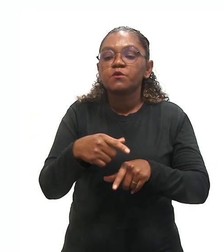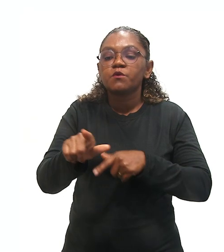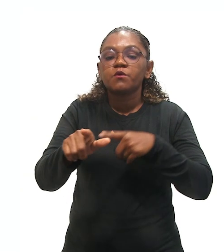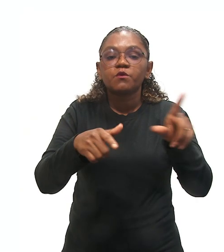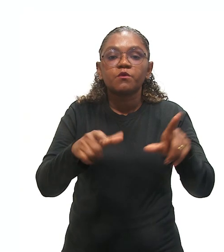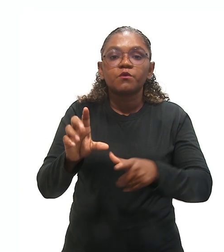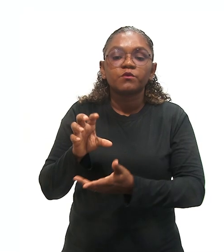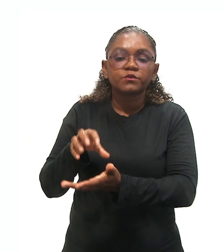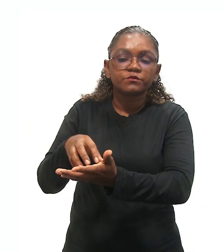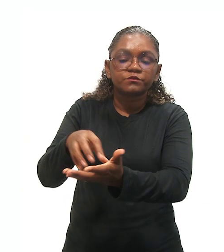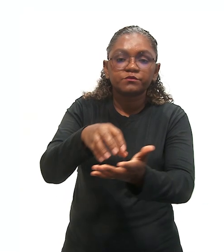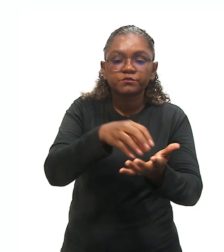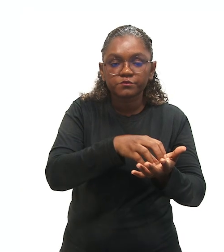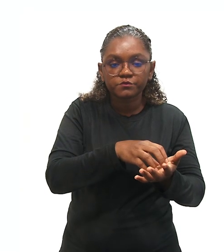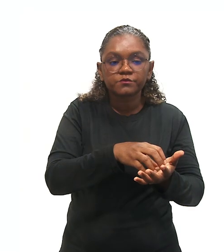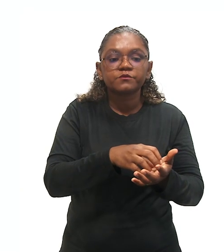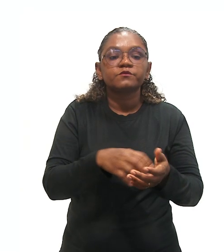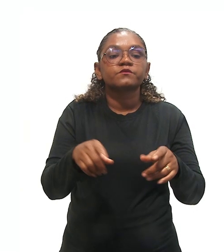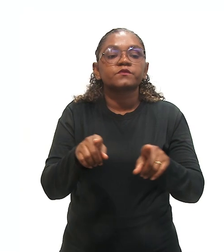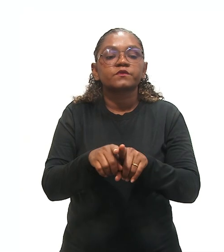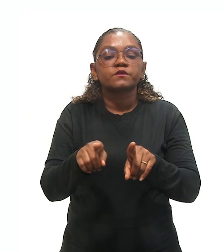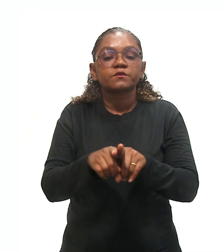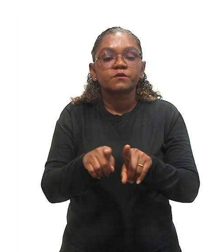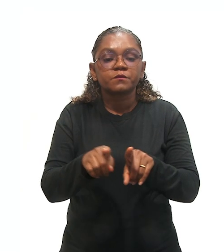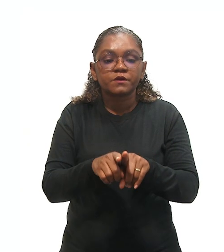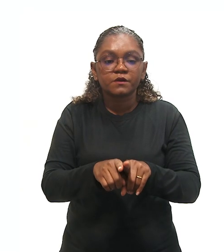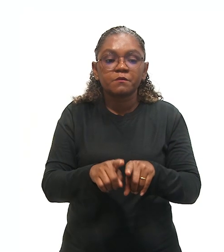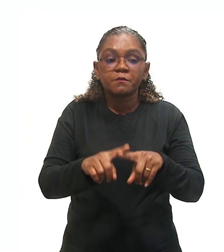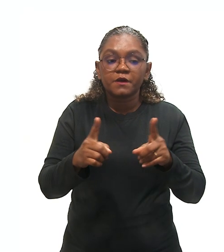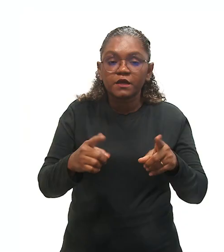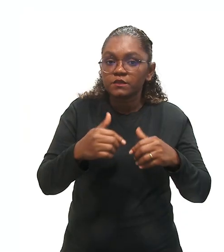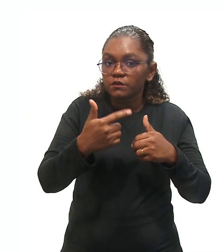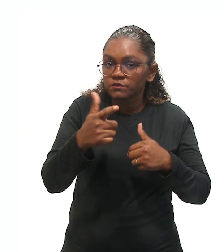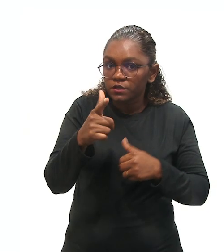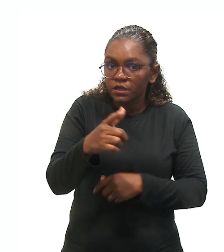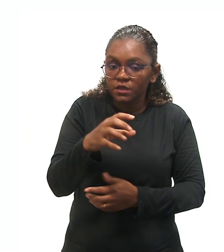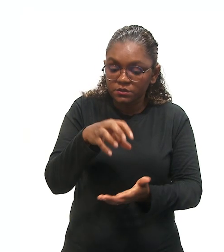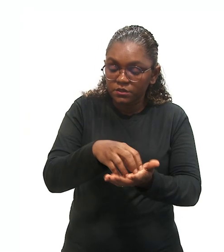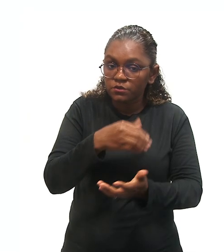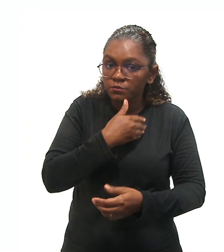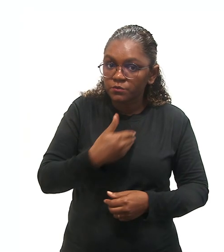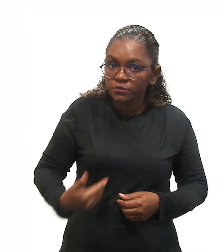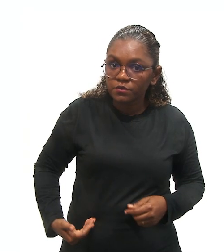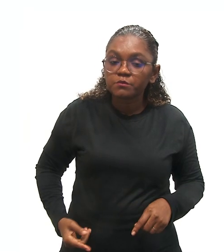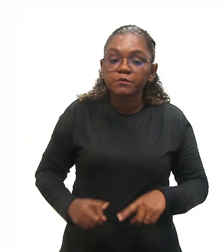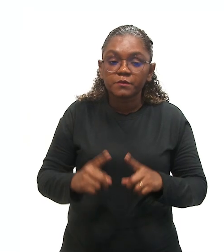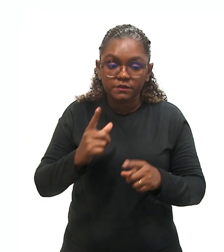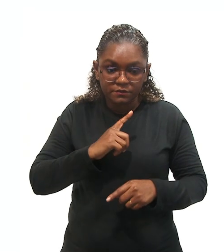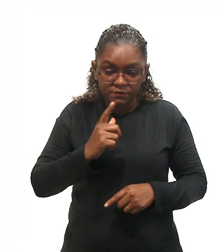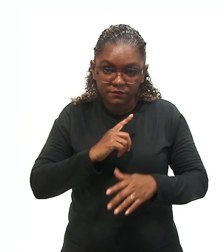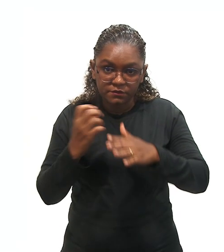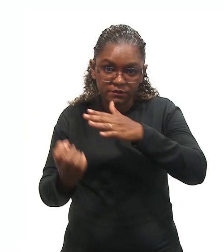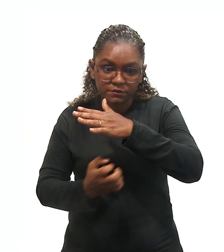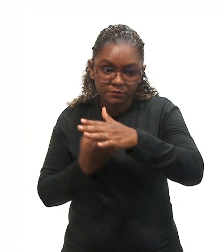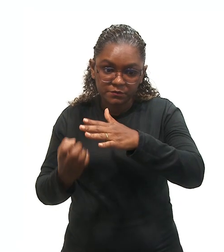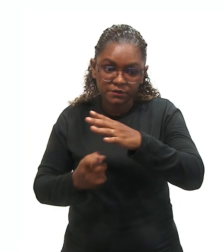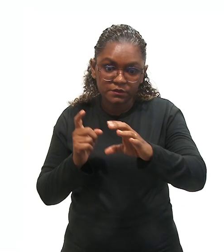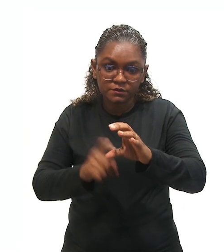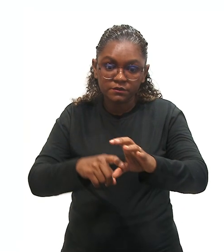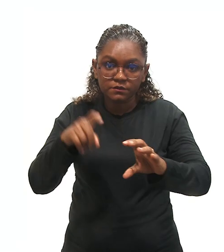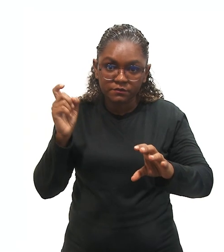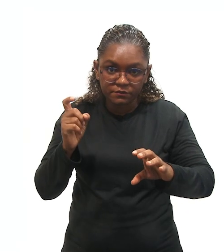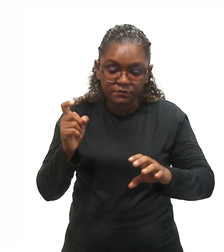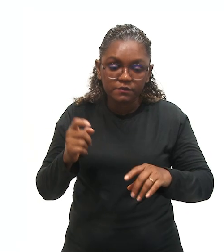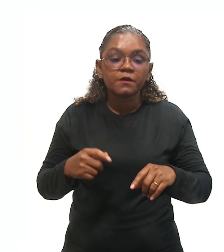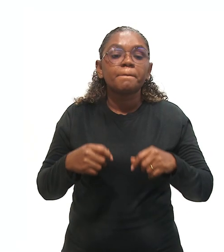não compreendidas no conceito de entidades do setor público, incluídas as empresas estatais independentes,